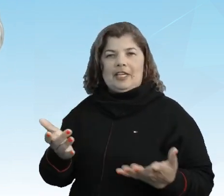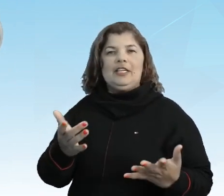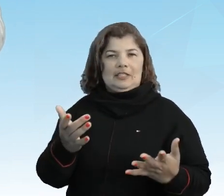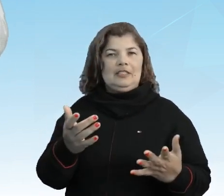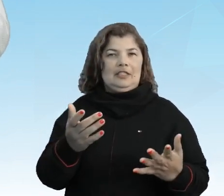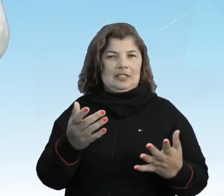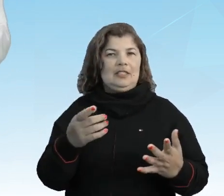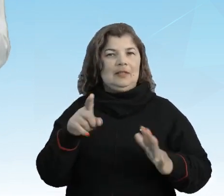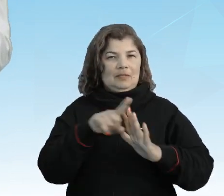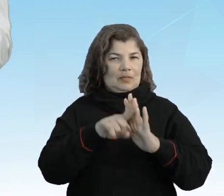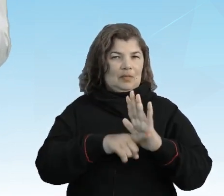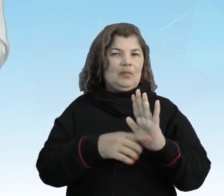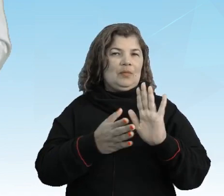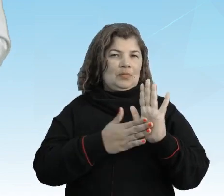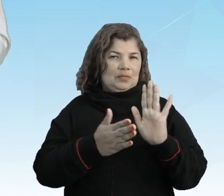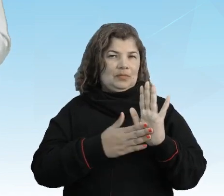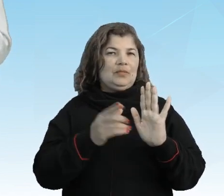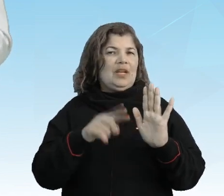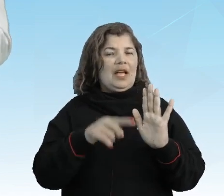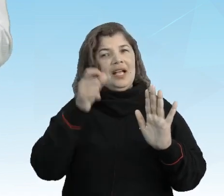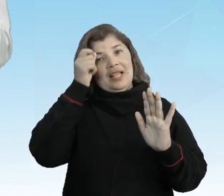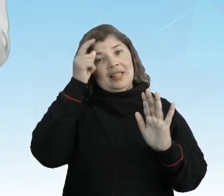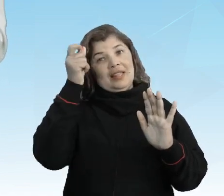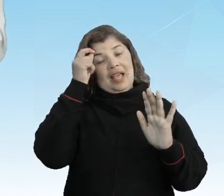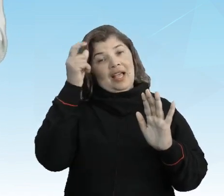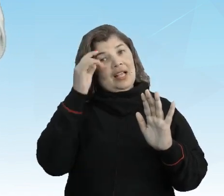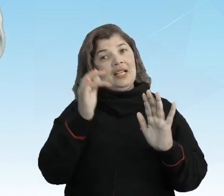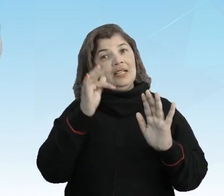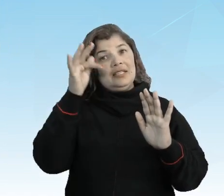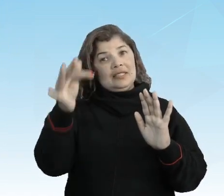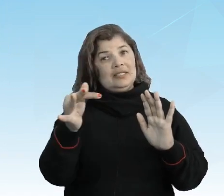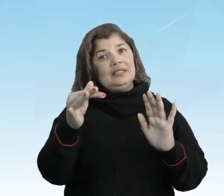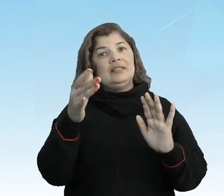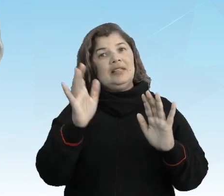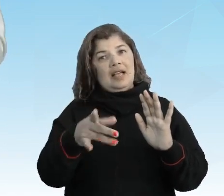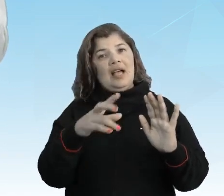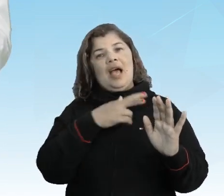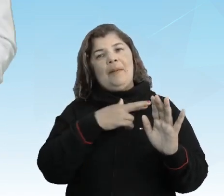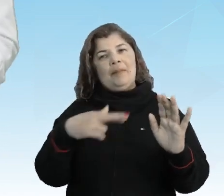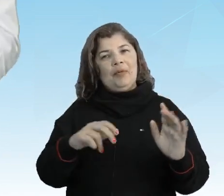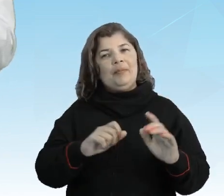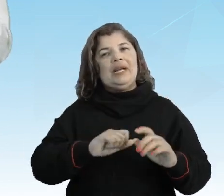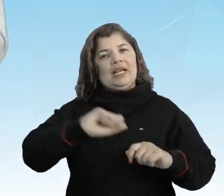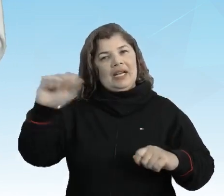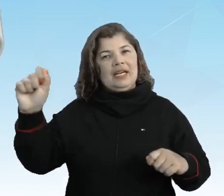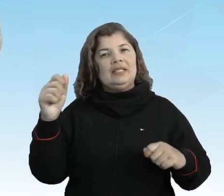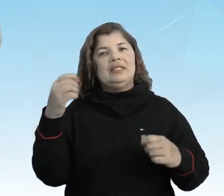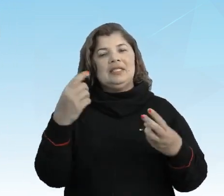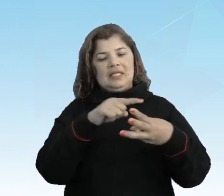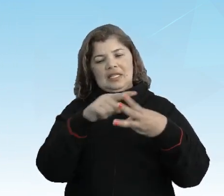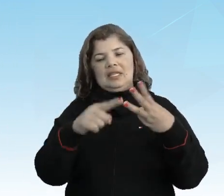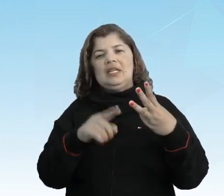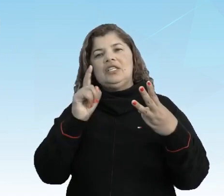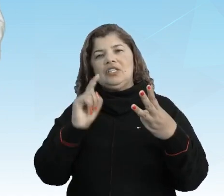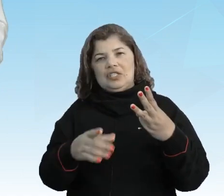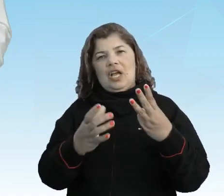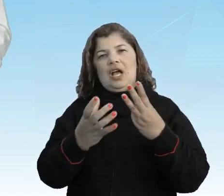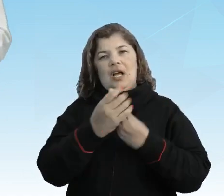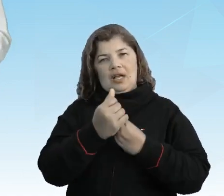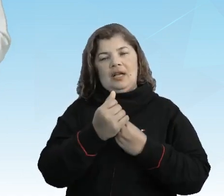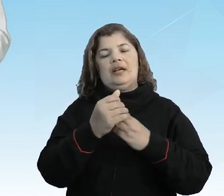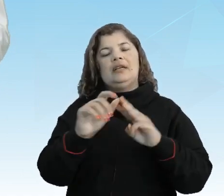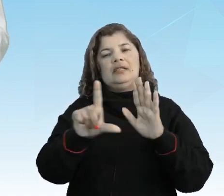nesse momento são ideias iluministas, né? São ideias republicanas, com os três poderes já em exercício: o